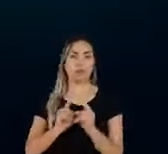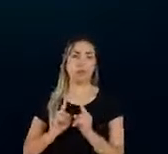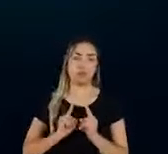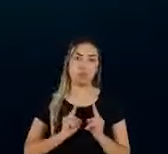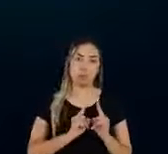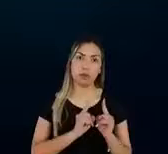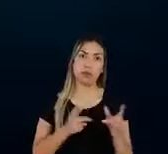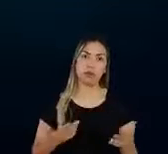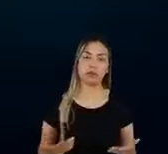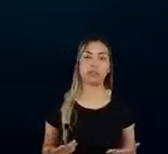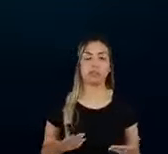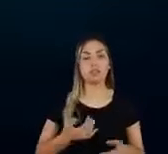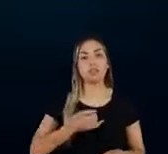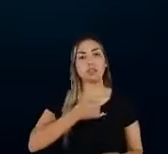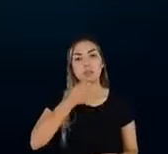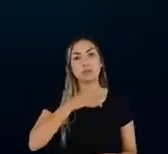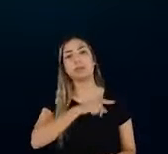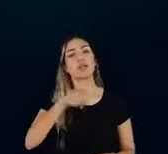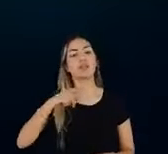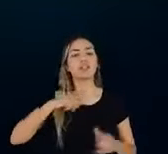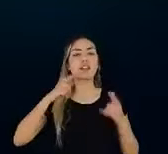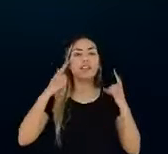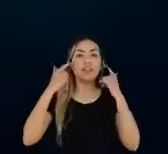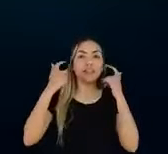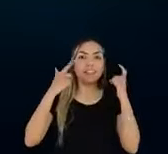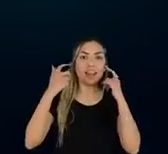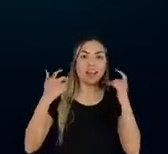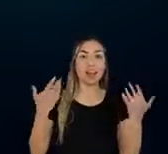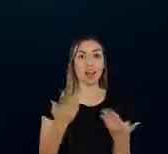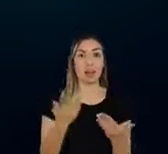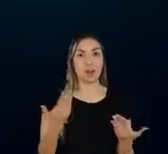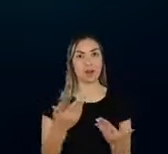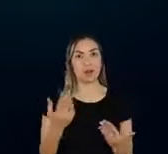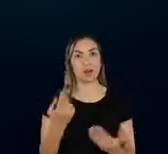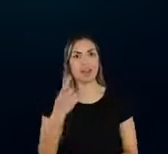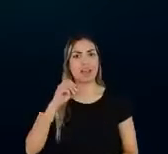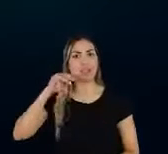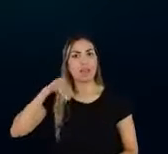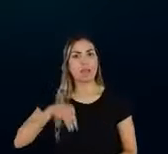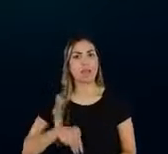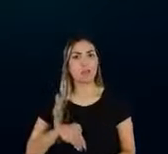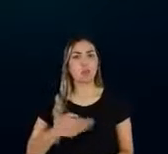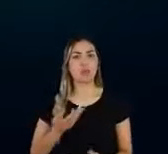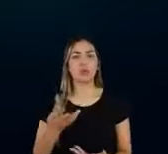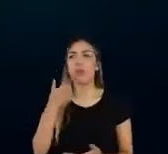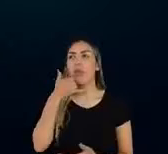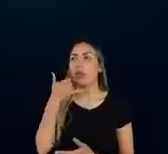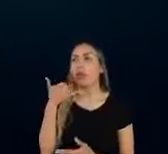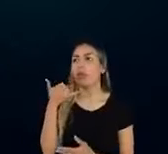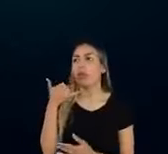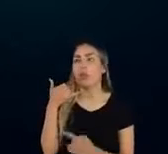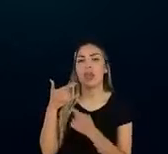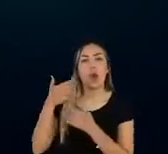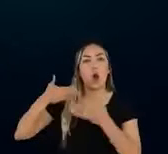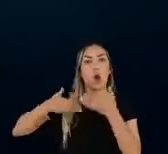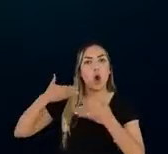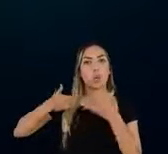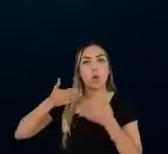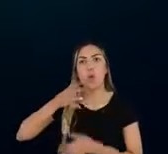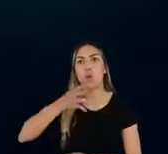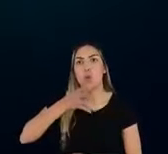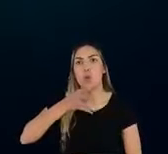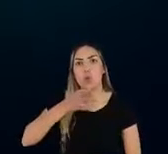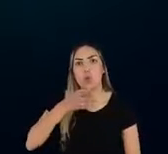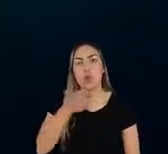Alguém teve a Brilhante ideia de colocar 10 minutos jura para as pessoas desistirem de entrar em contato não é melhor fora da melhor forma